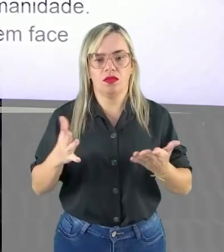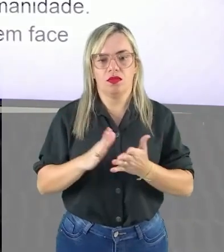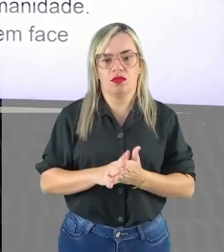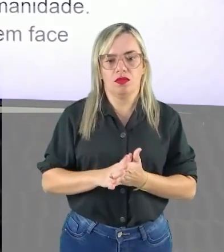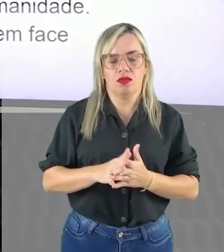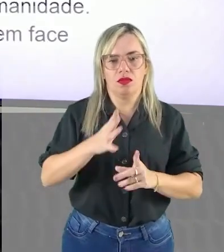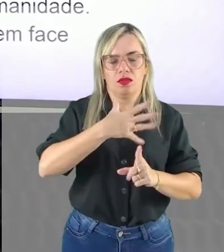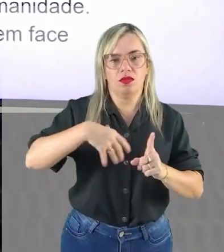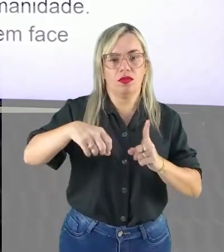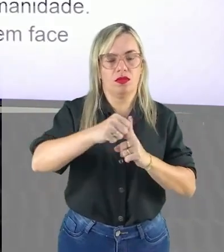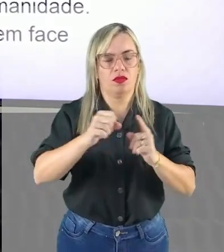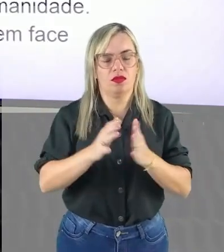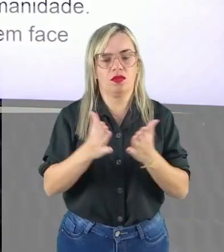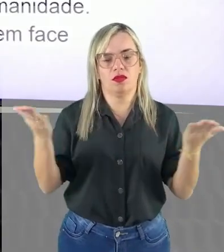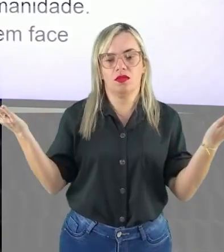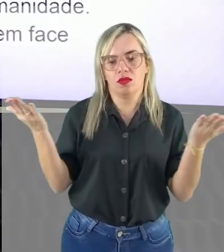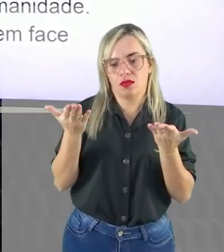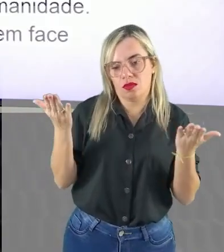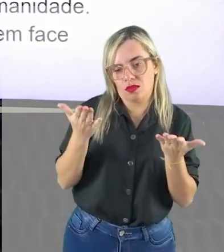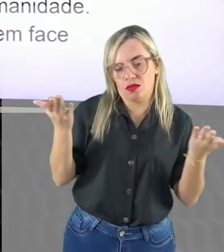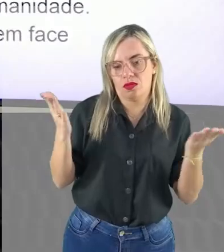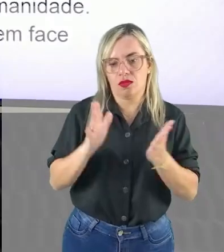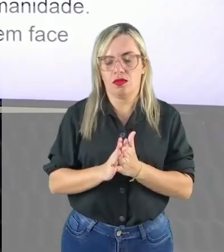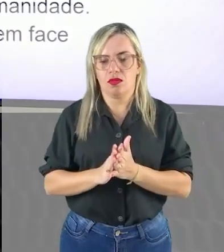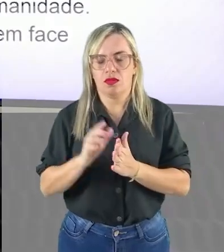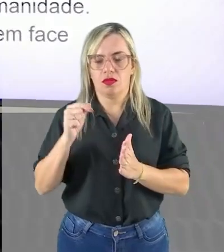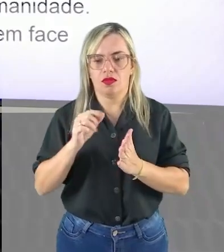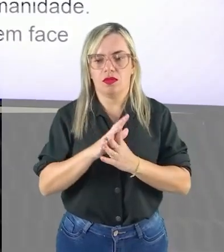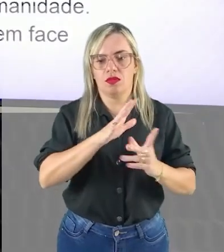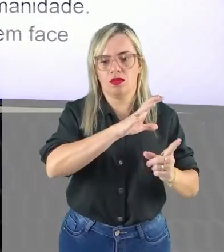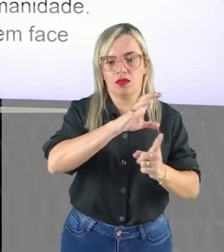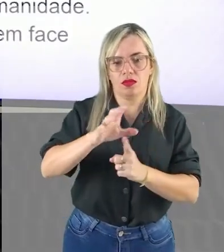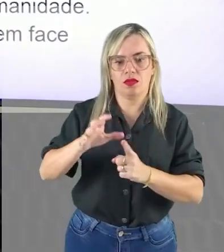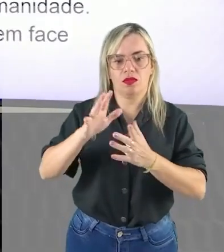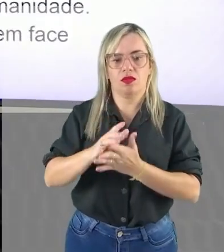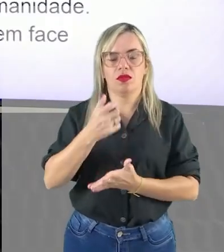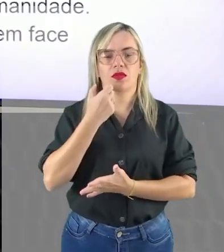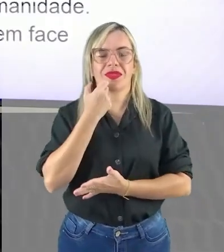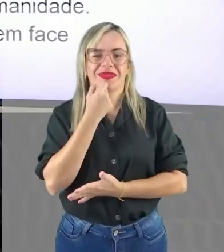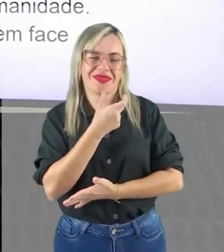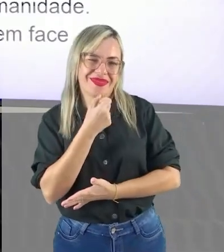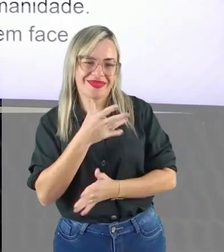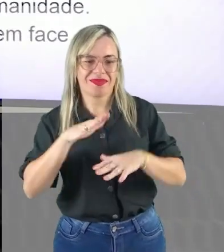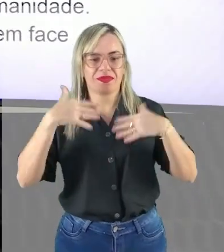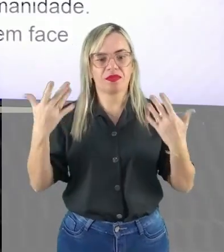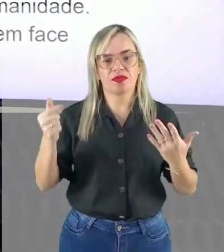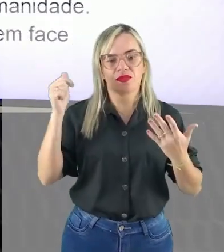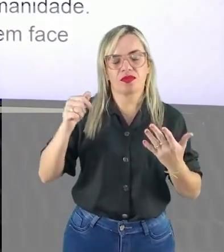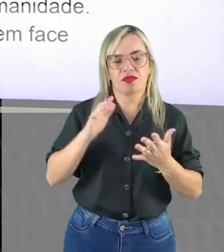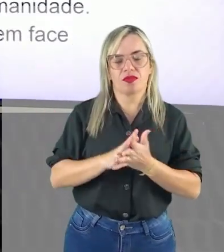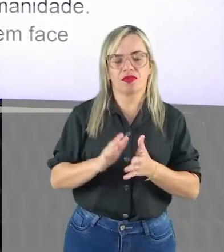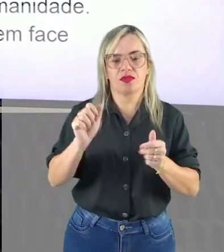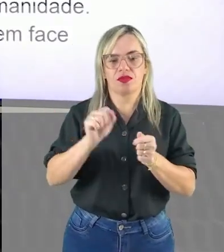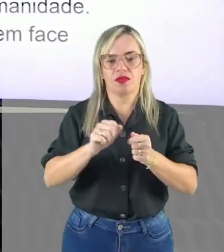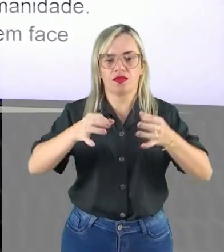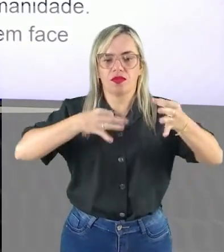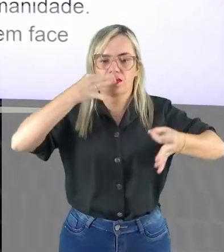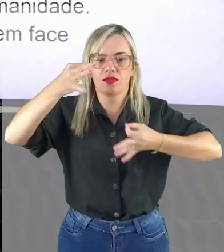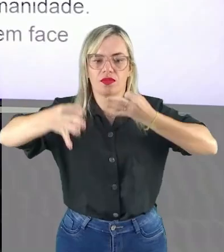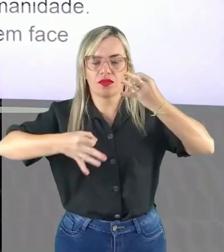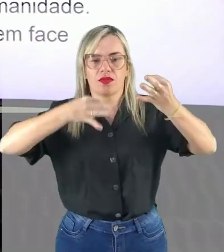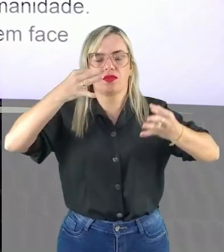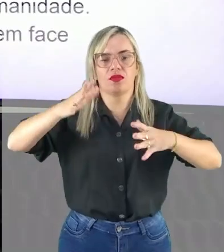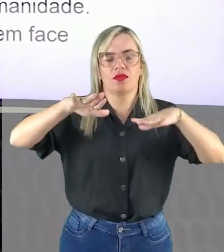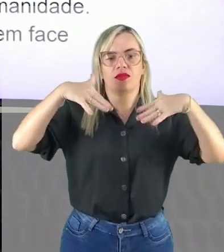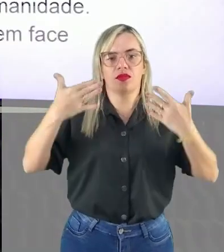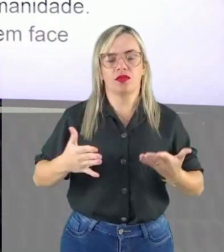as sociedades atuais. Seu efeito humorístico, acabei de falar para vocês. Reside na crítica, acabei de citar.